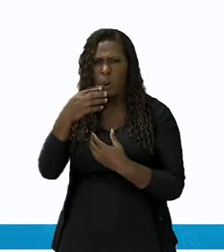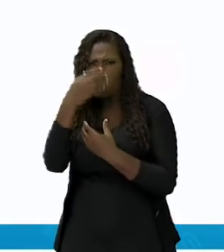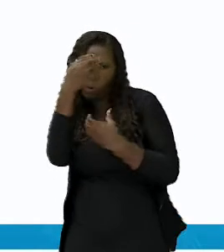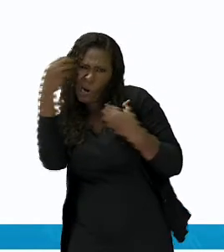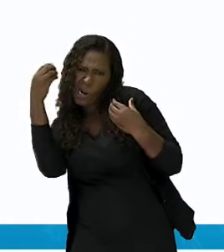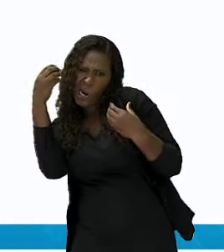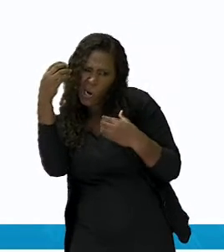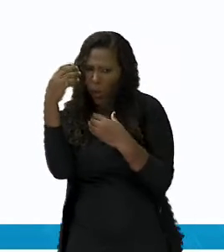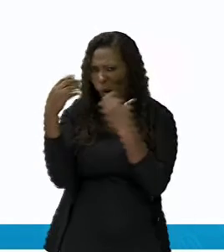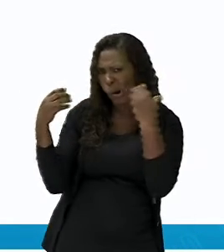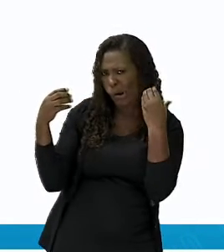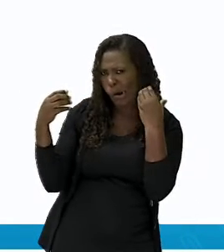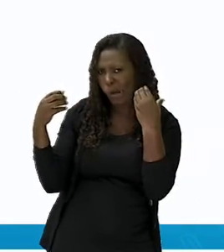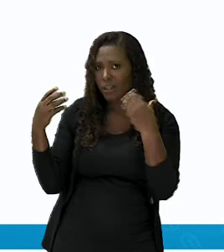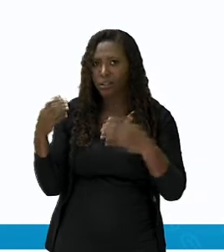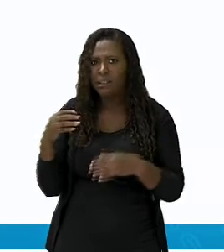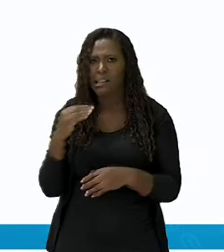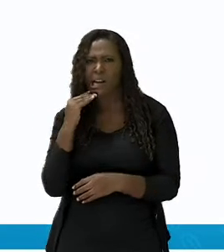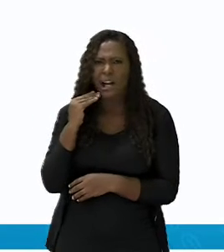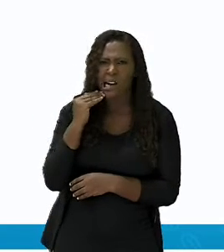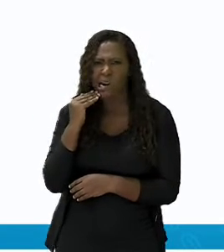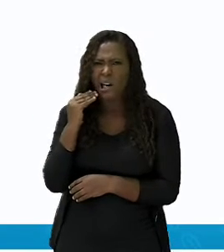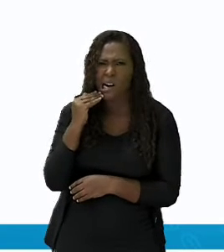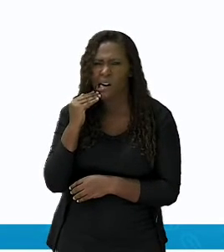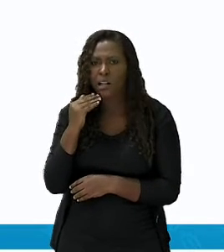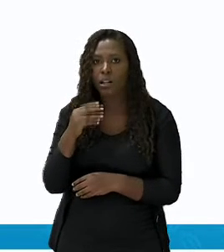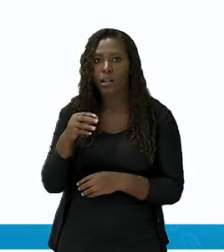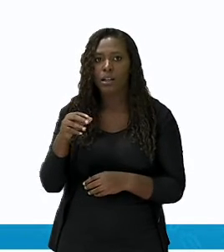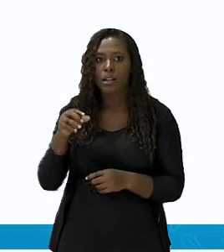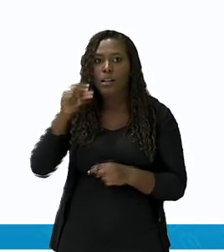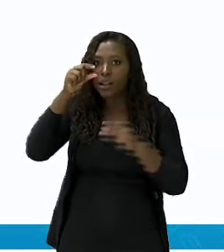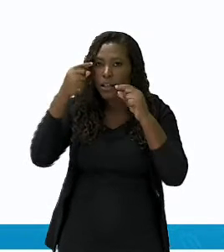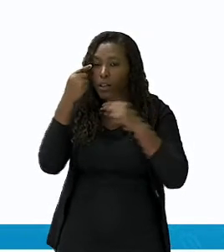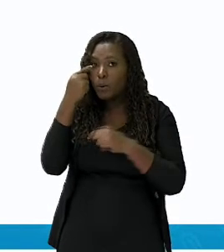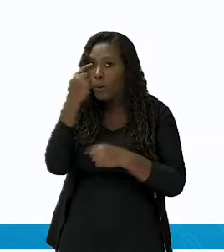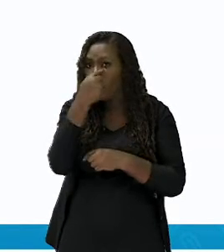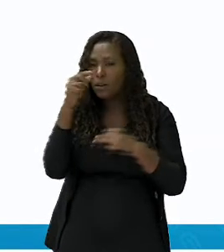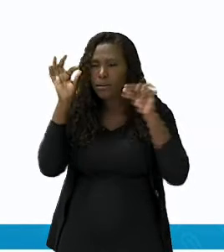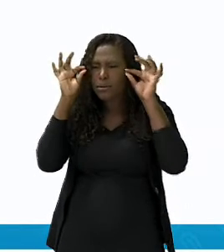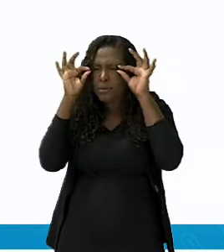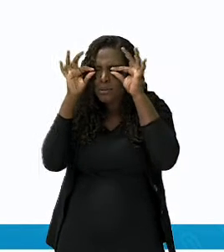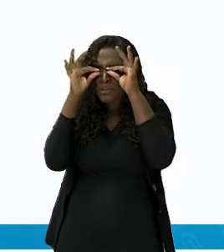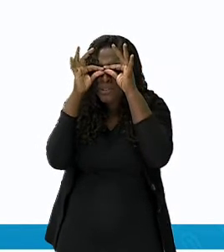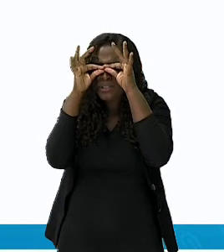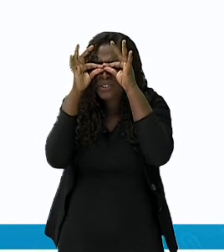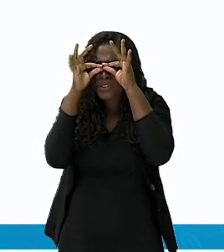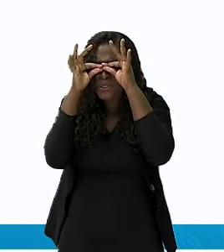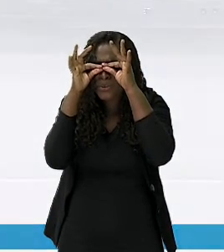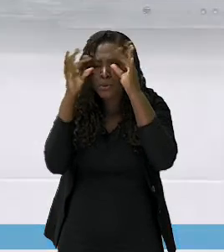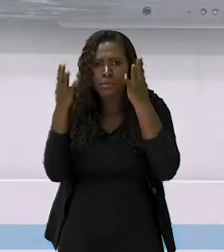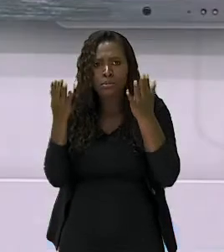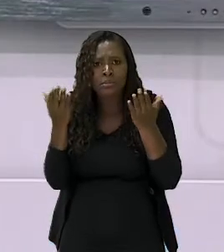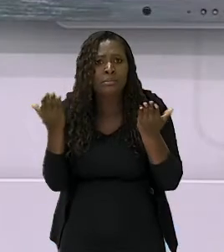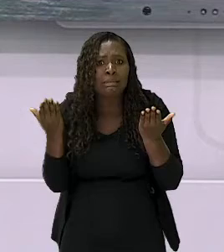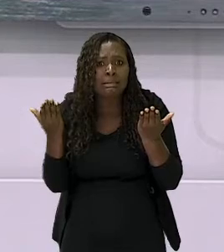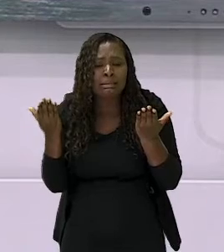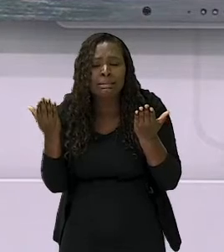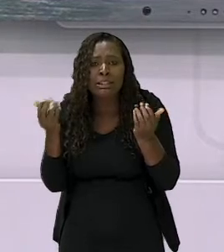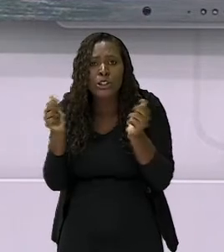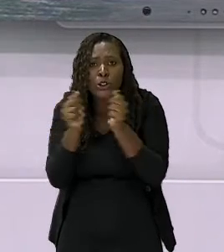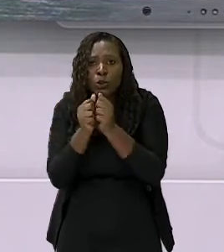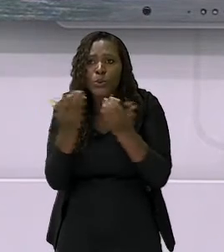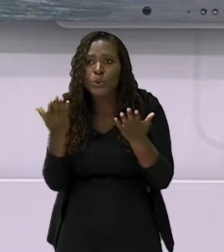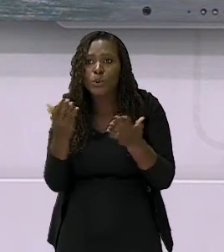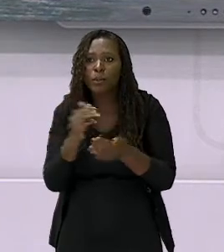essa boca? E esses olhos, um coladinho no outro? Aí eu vou falar com você a verdade. Eu tenho alguns alunos meus que eles